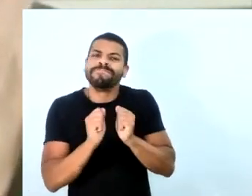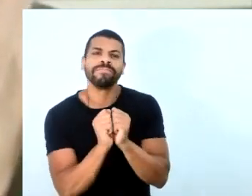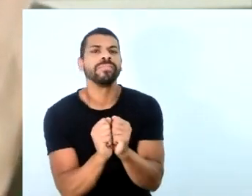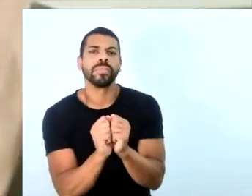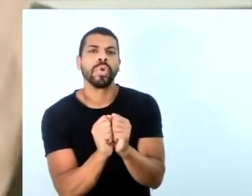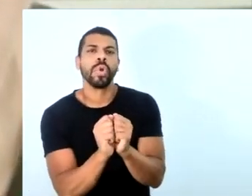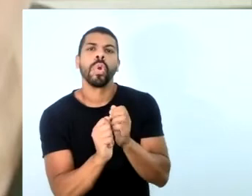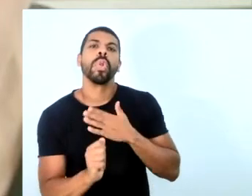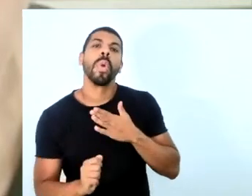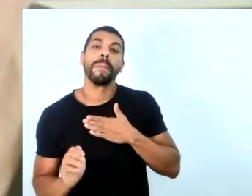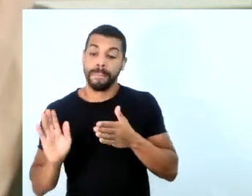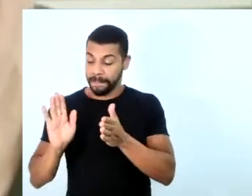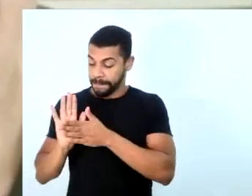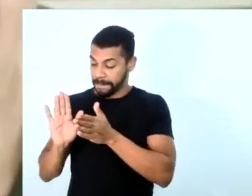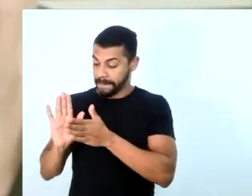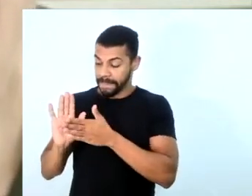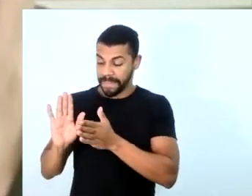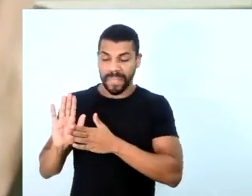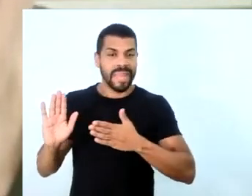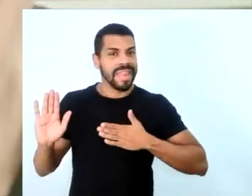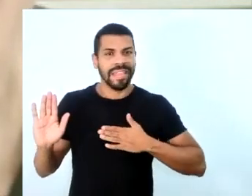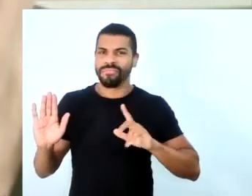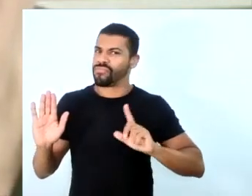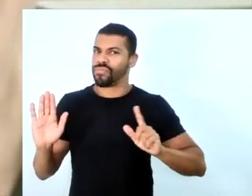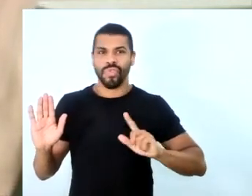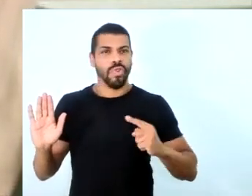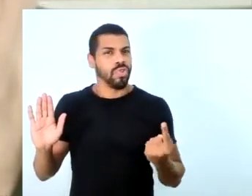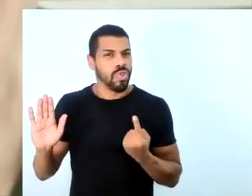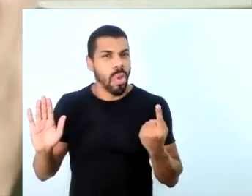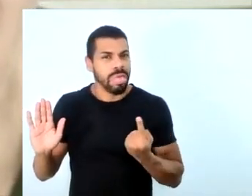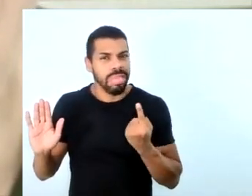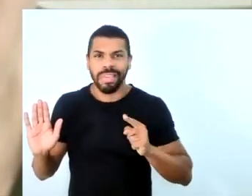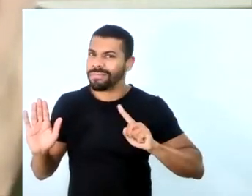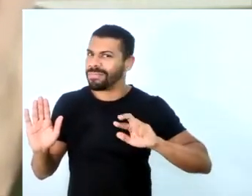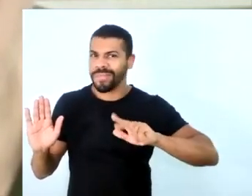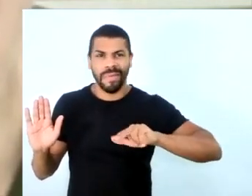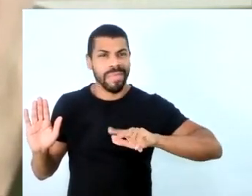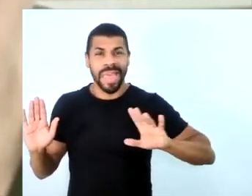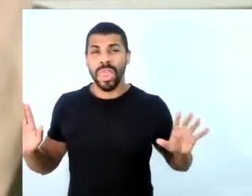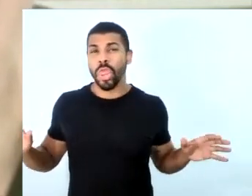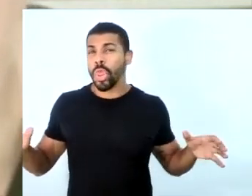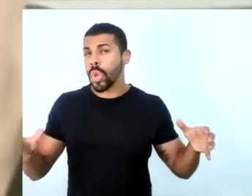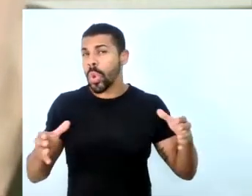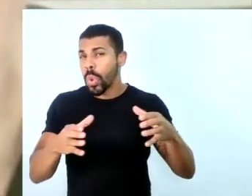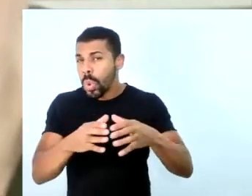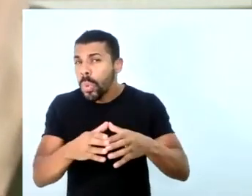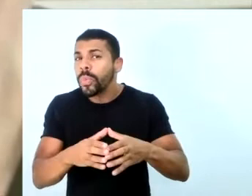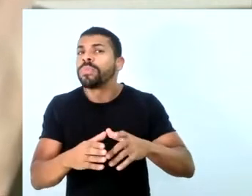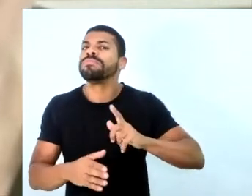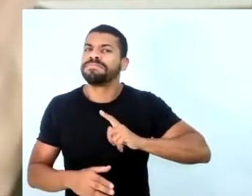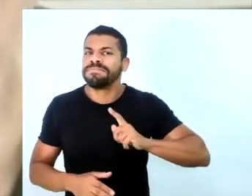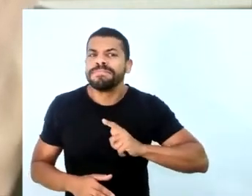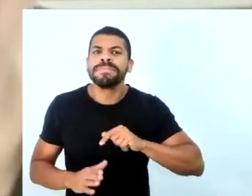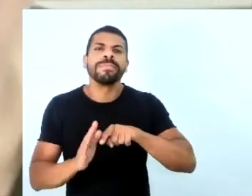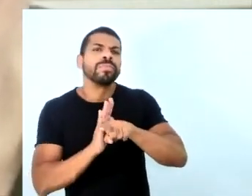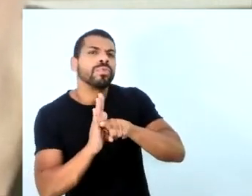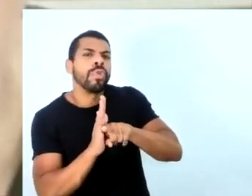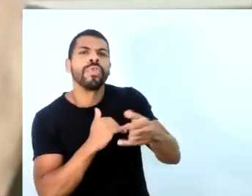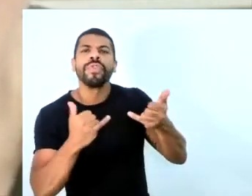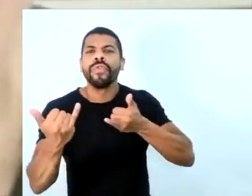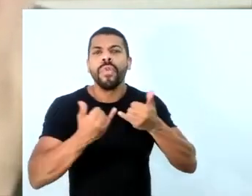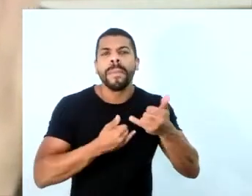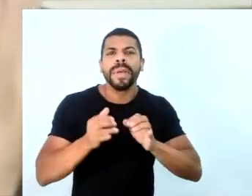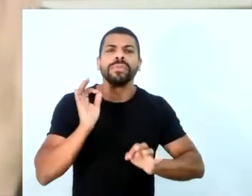não é a minha pauta, é a pauta de uma coletividade, sabe? Tem GTs de formação, tem